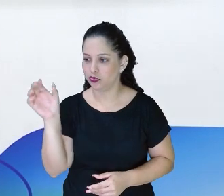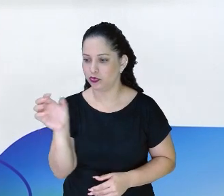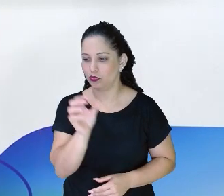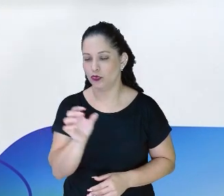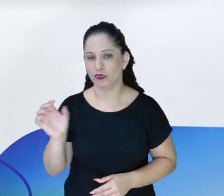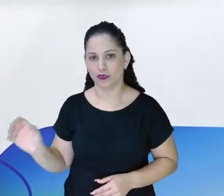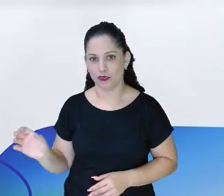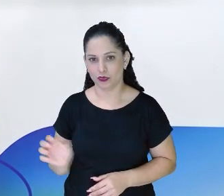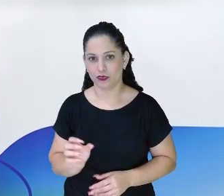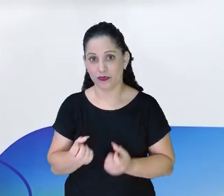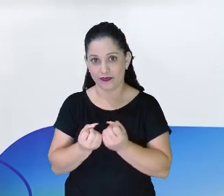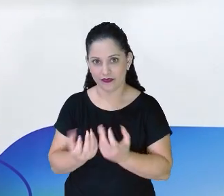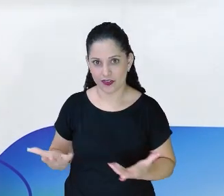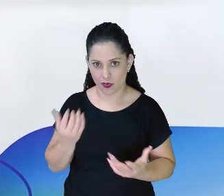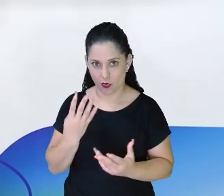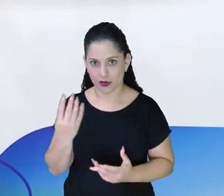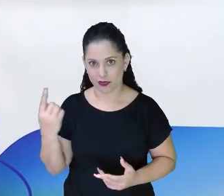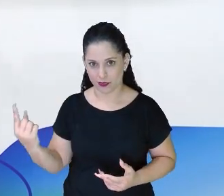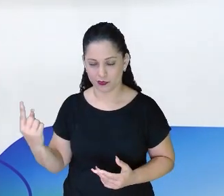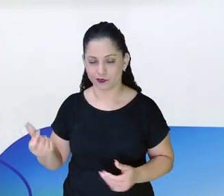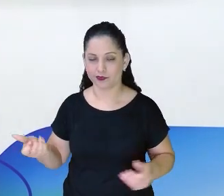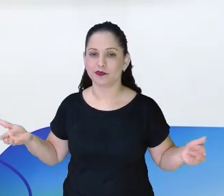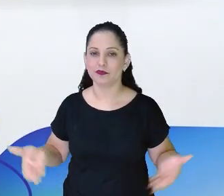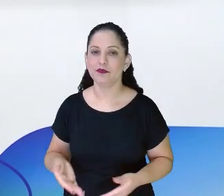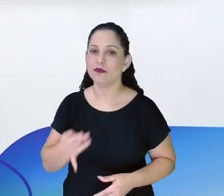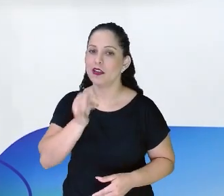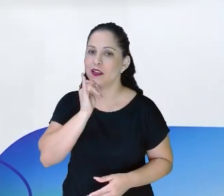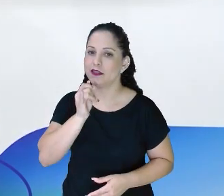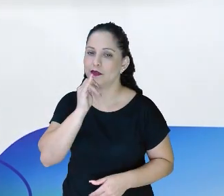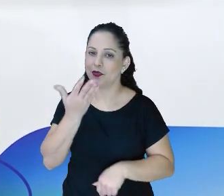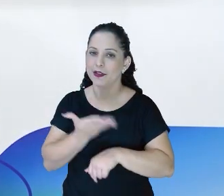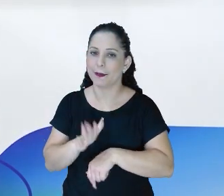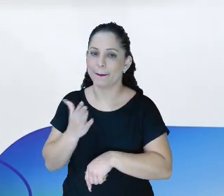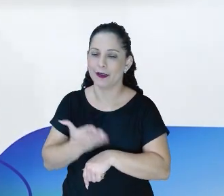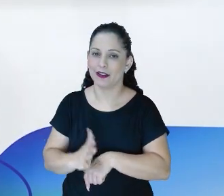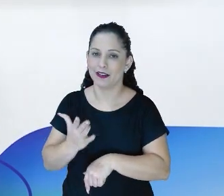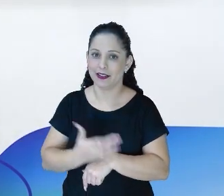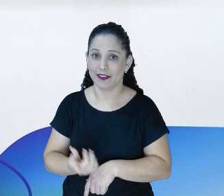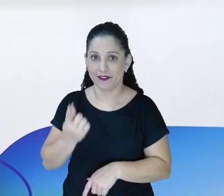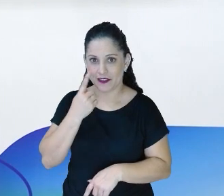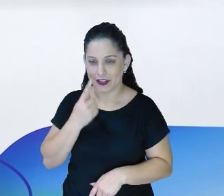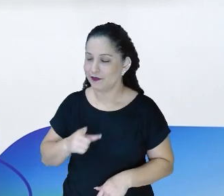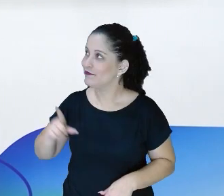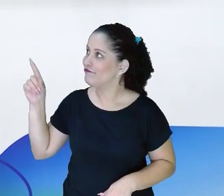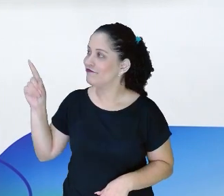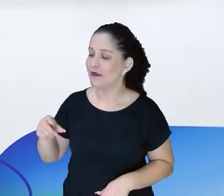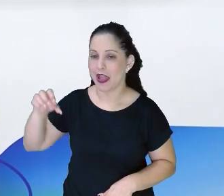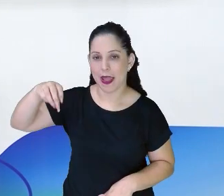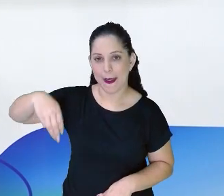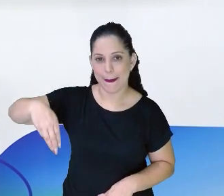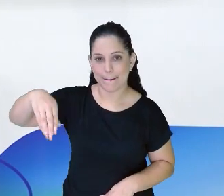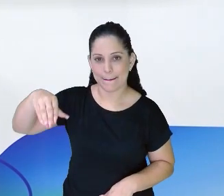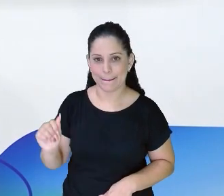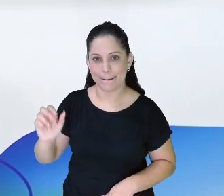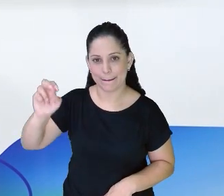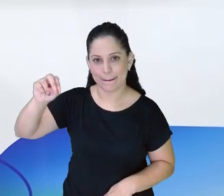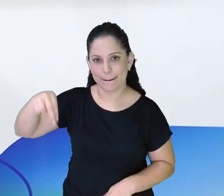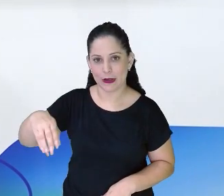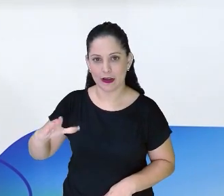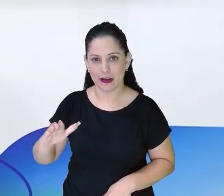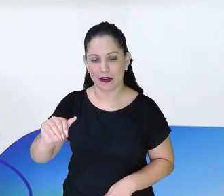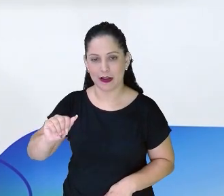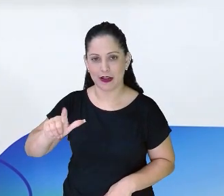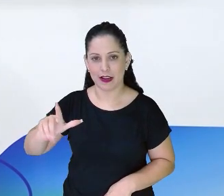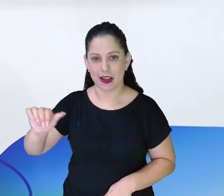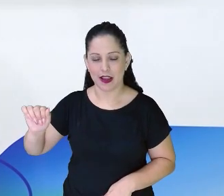vocês dessas divisões com mais de um algarismo. Eu trouxe a mancala, né? Instrumento aqui do MindiLab